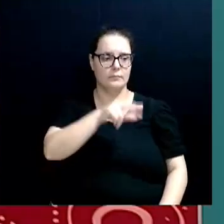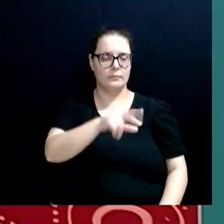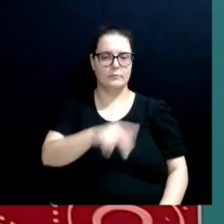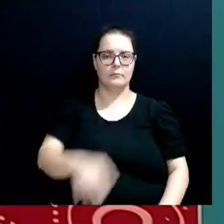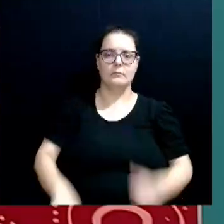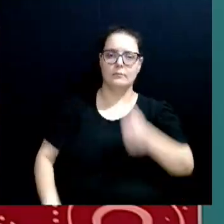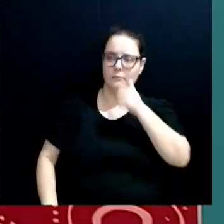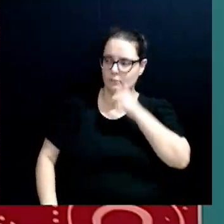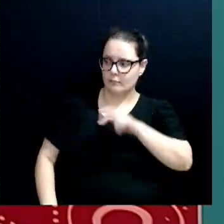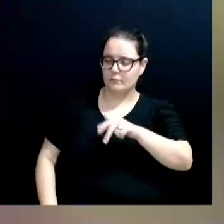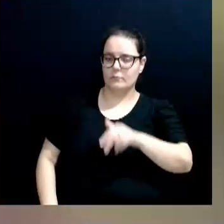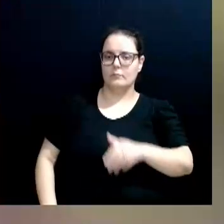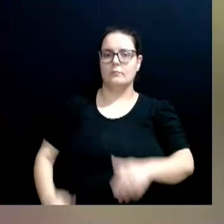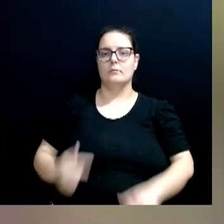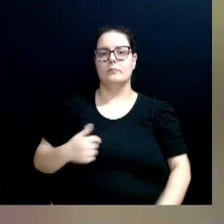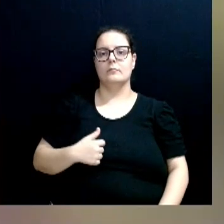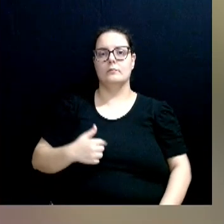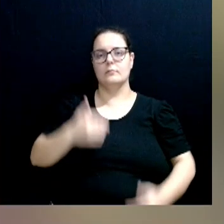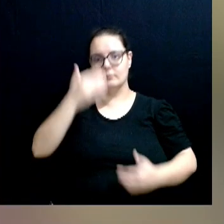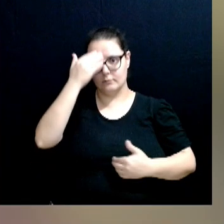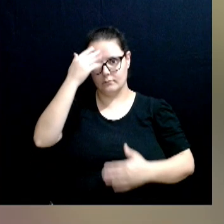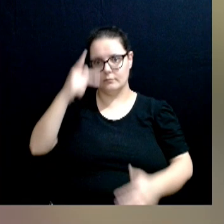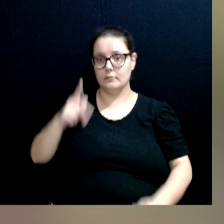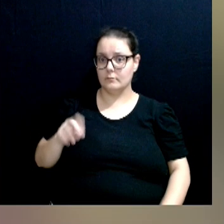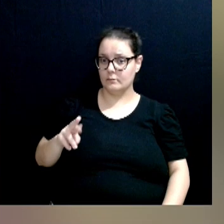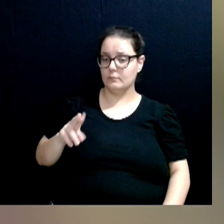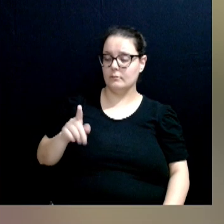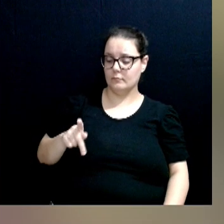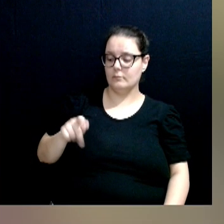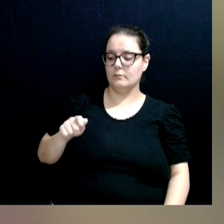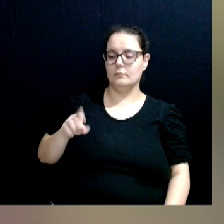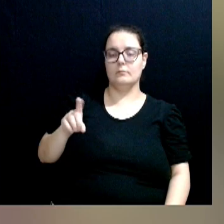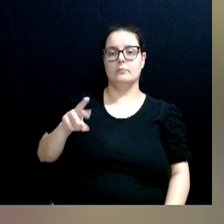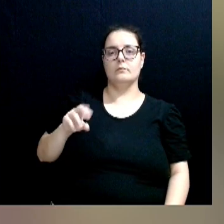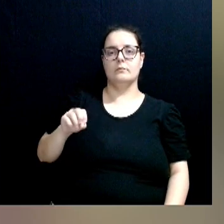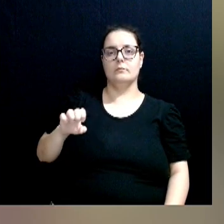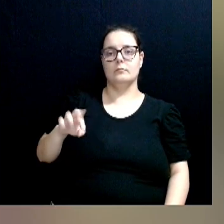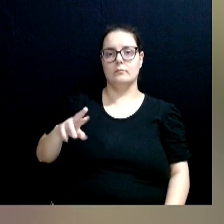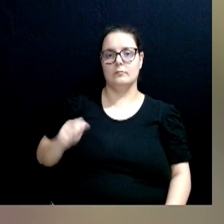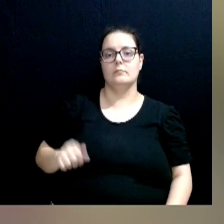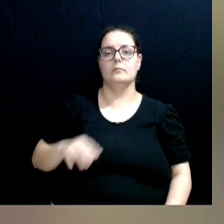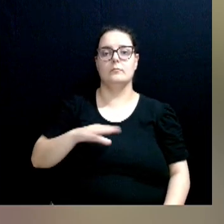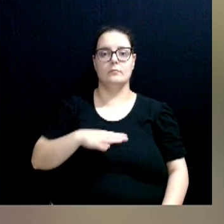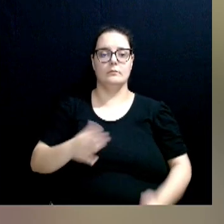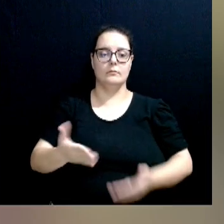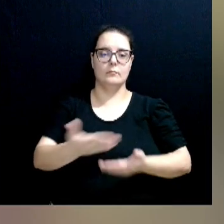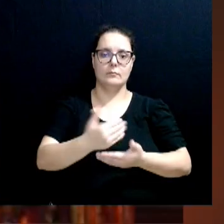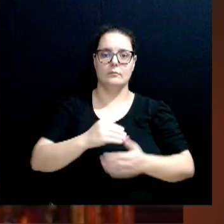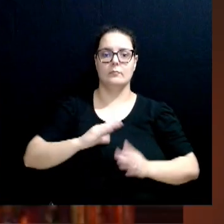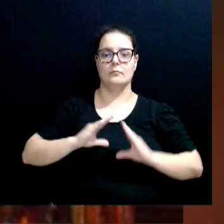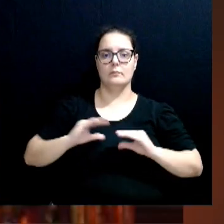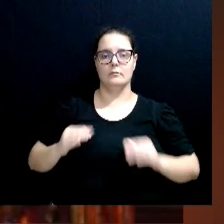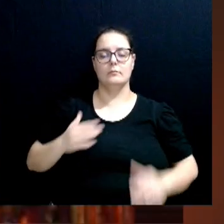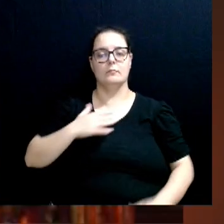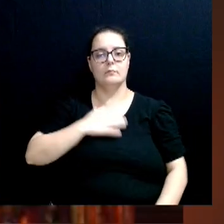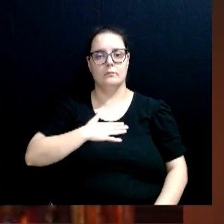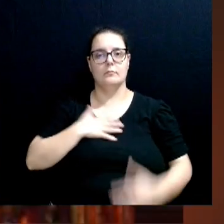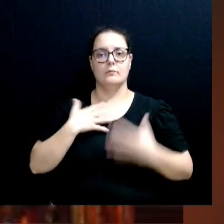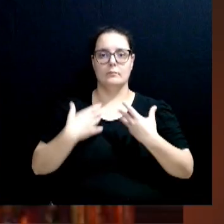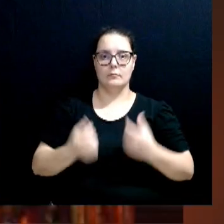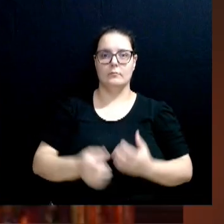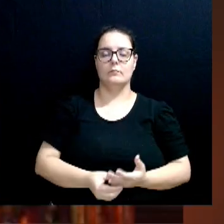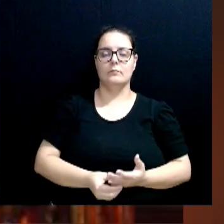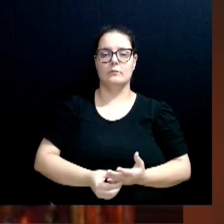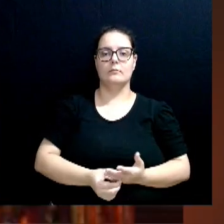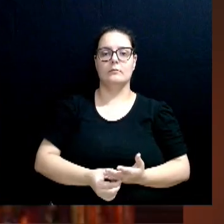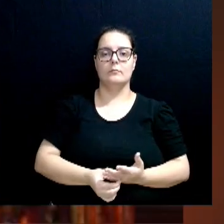agradecer a padroeira da cidade por ela ter me acolhido, por ela ter me recebido e respeitar, porque